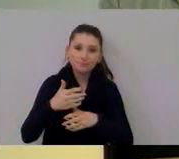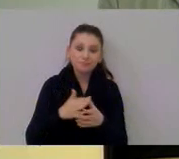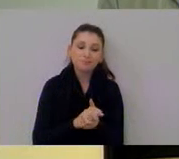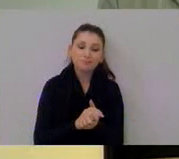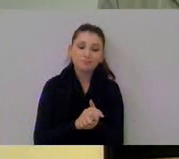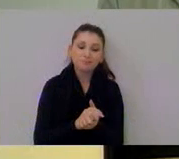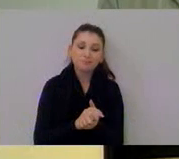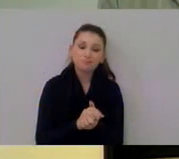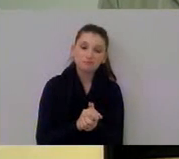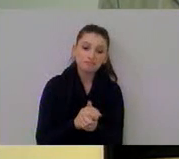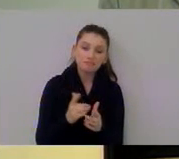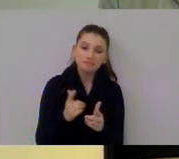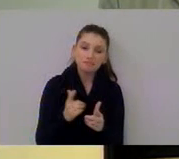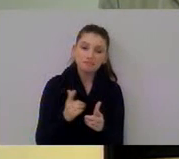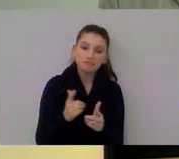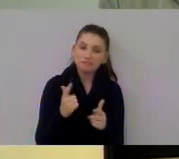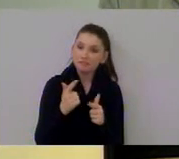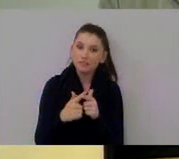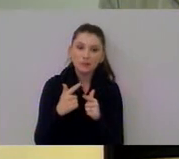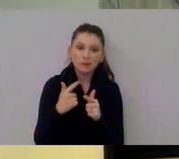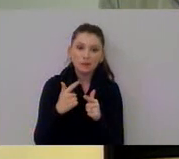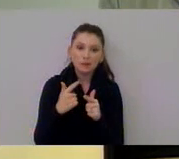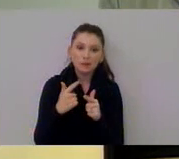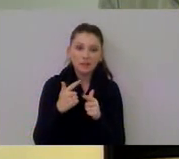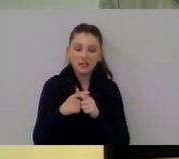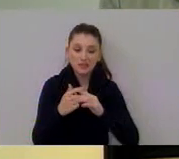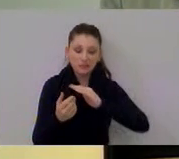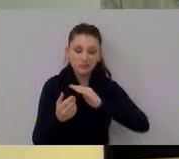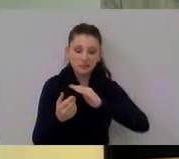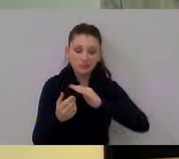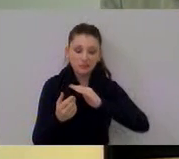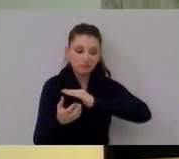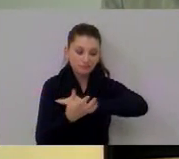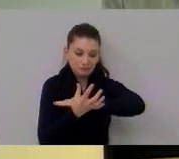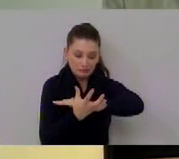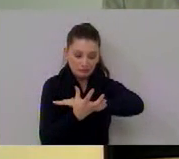os buracos são muito, muito grandes,